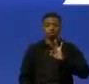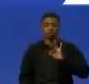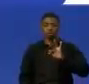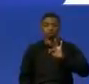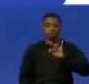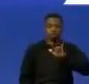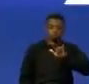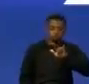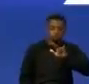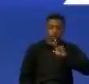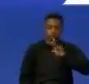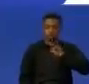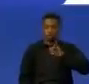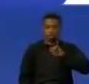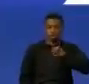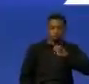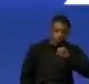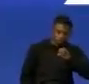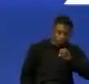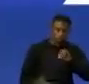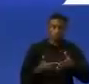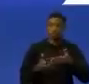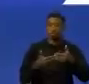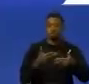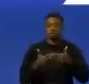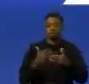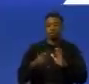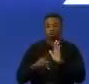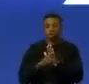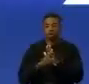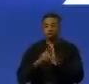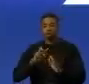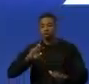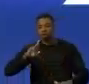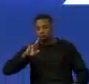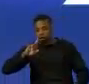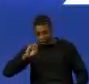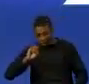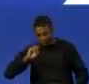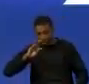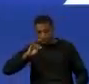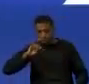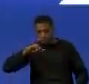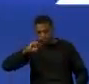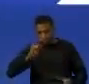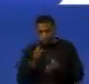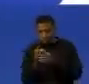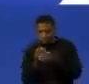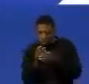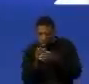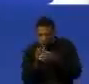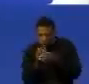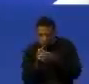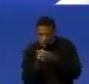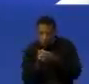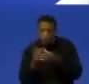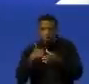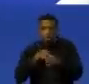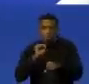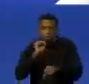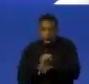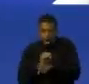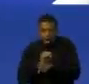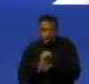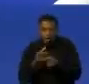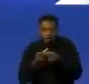Então, tanto os fosfolipídios quanto as proteínas presentes na membrana plasmática, elas não estão fixas, paradas